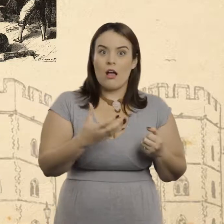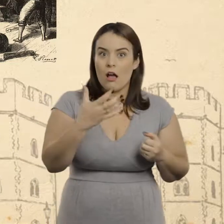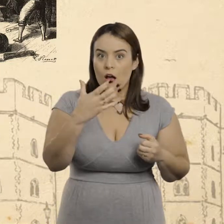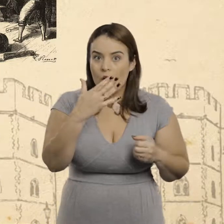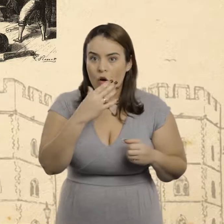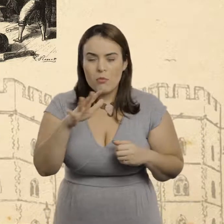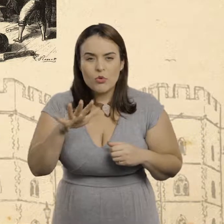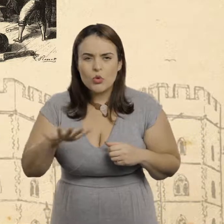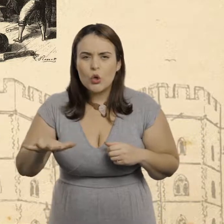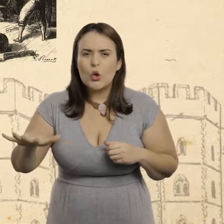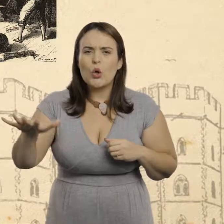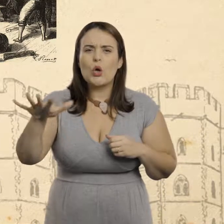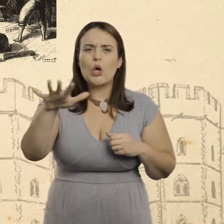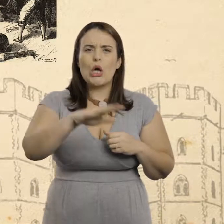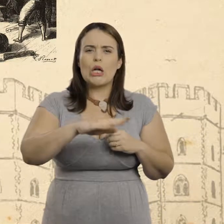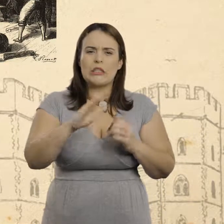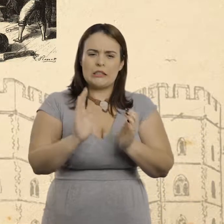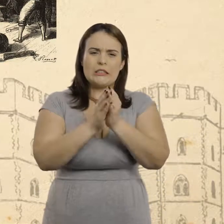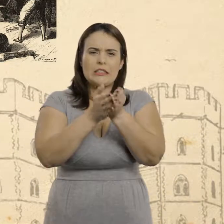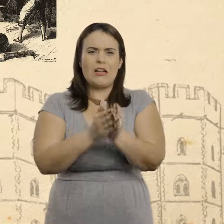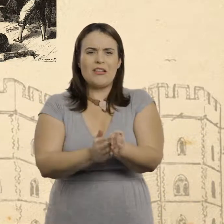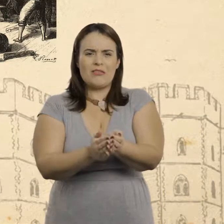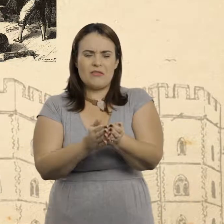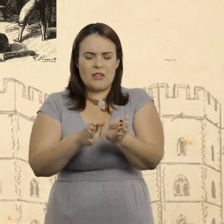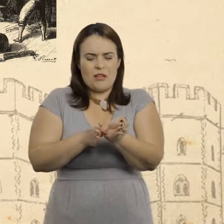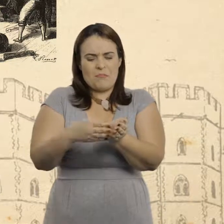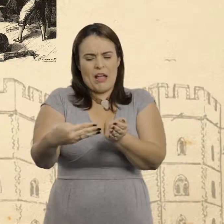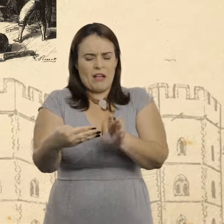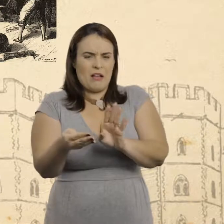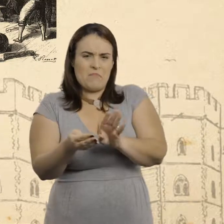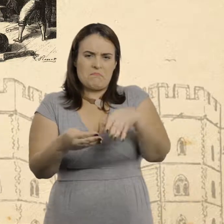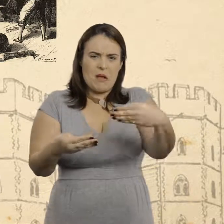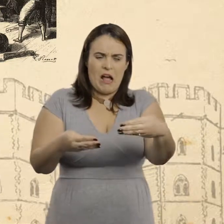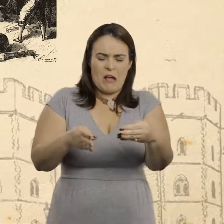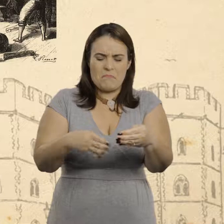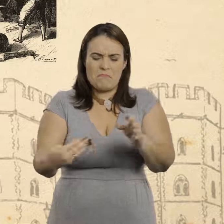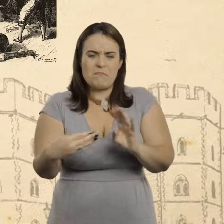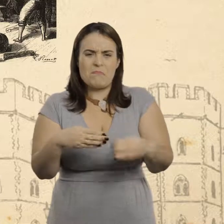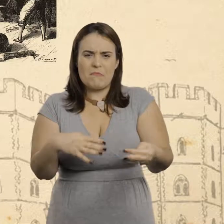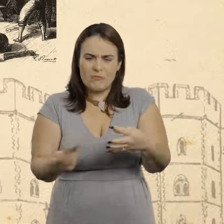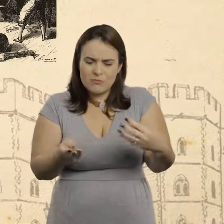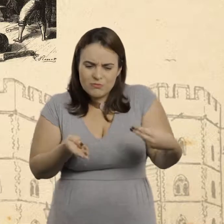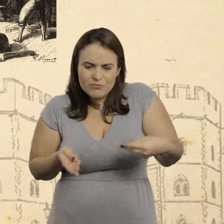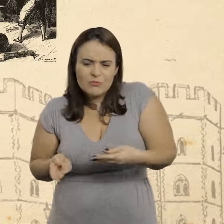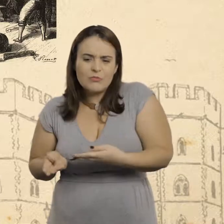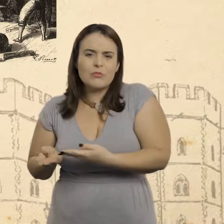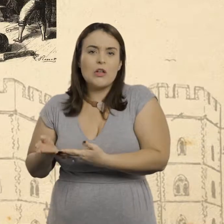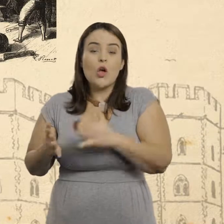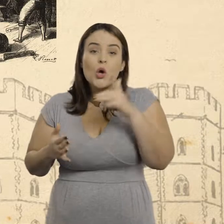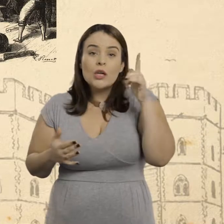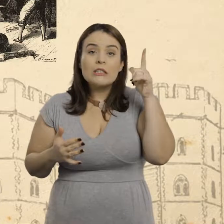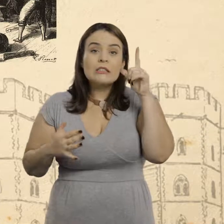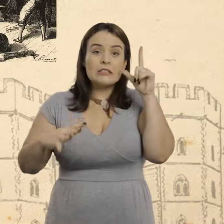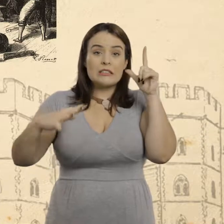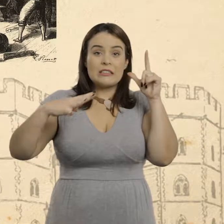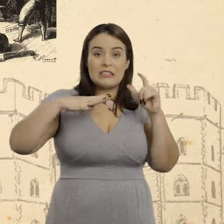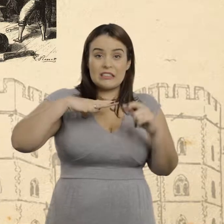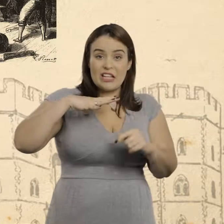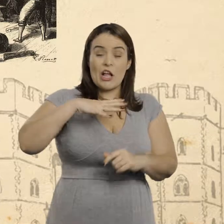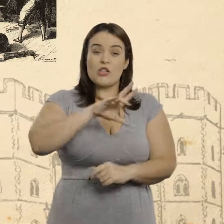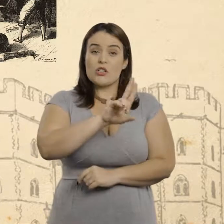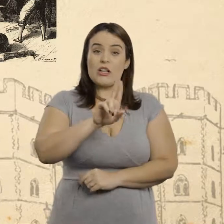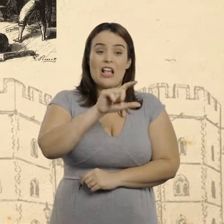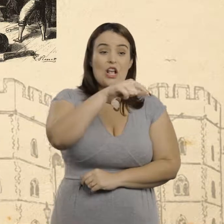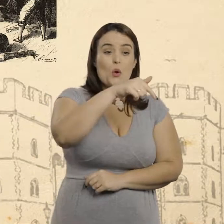aceitou. Todos os homens do navio ajudaram a desmontar o navio o mais rápido possível. O navio conseguiu